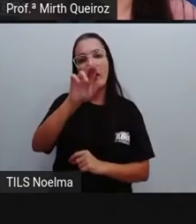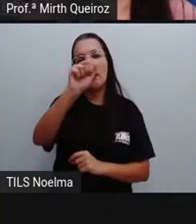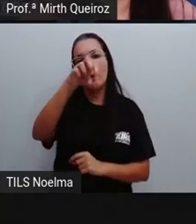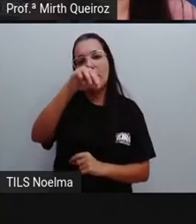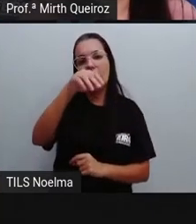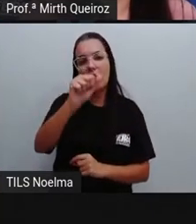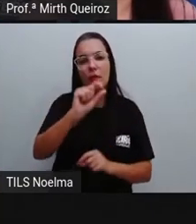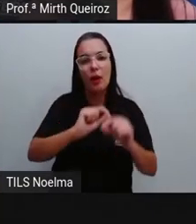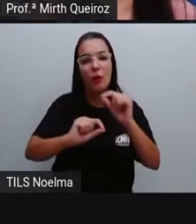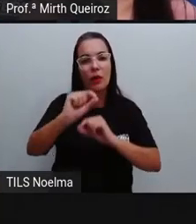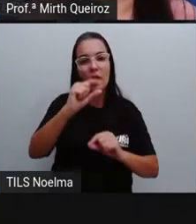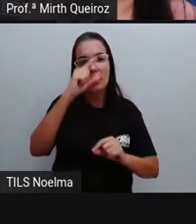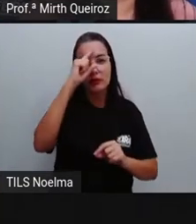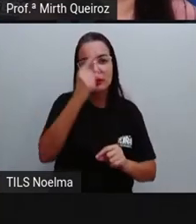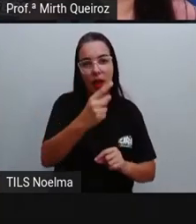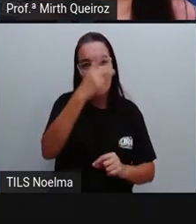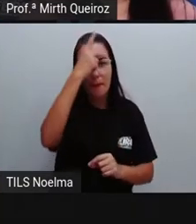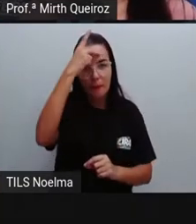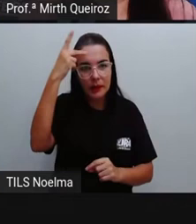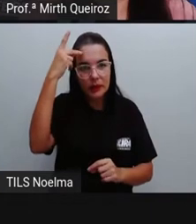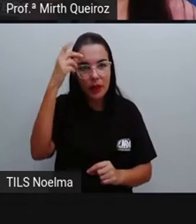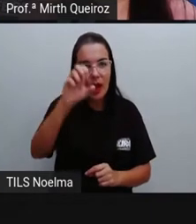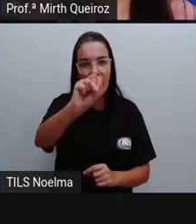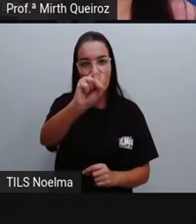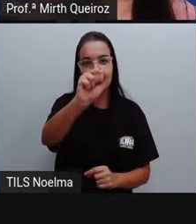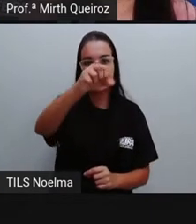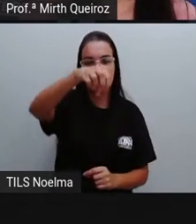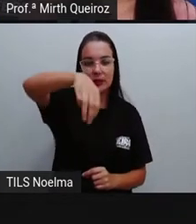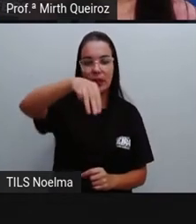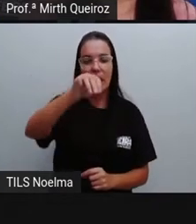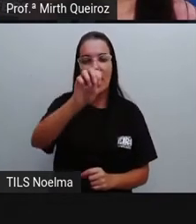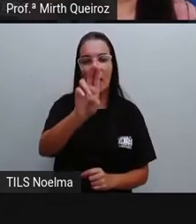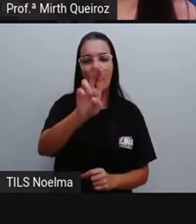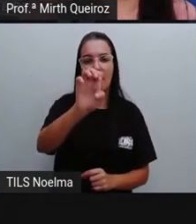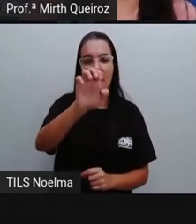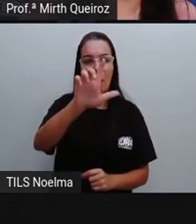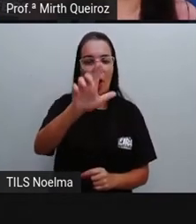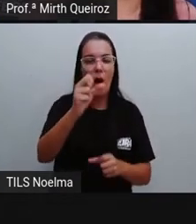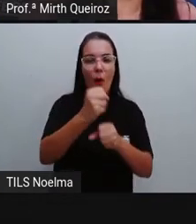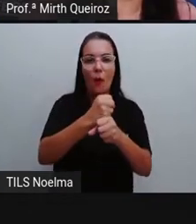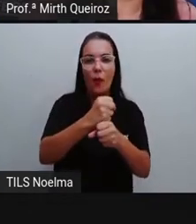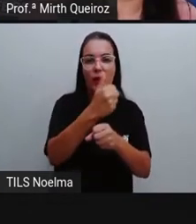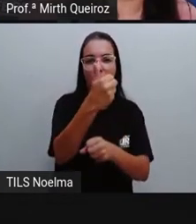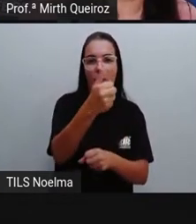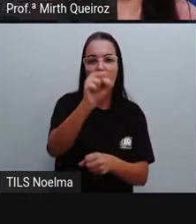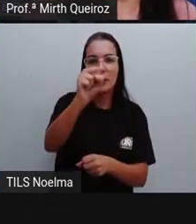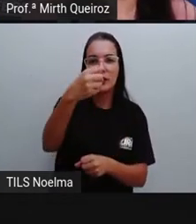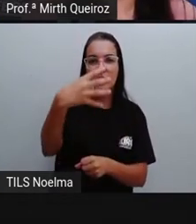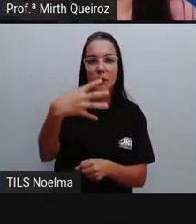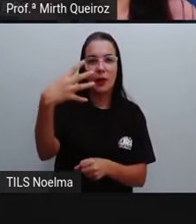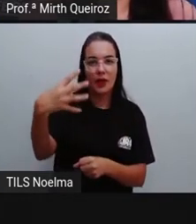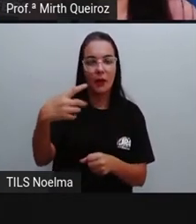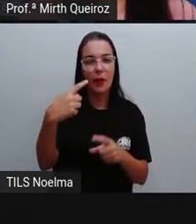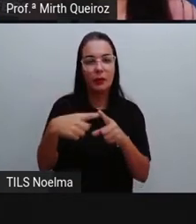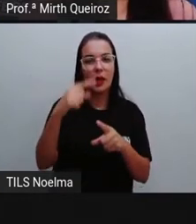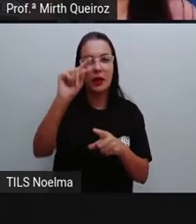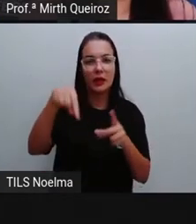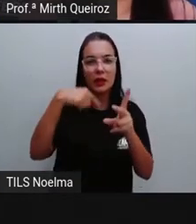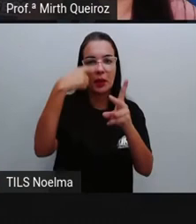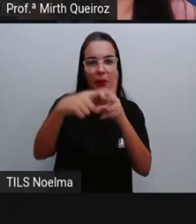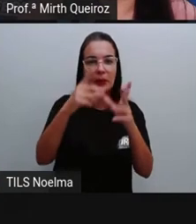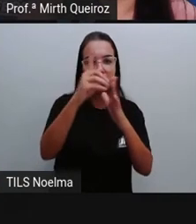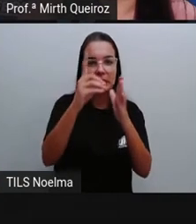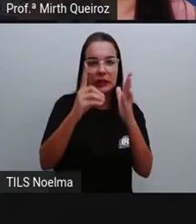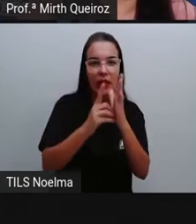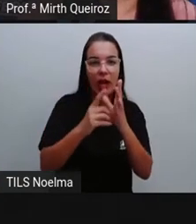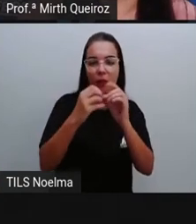Este é enviado pelo Samuel Morse, né, em 1844. Nas décadas seguintes, aumentava-se a distância